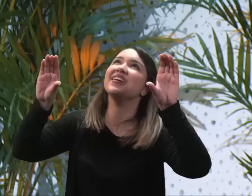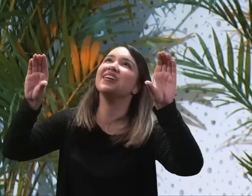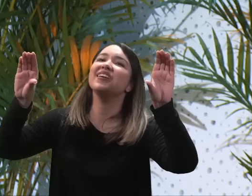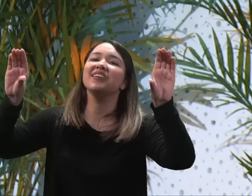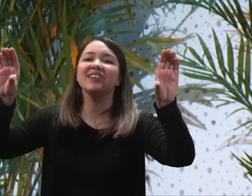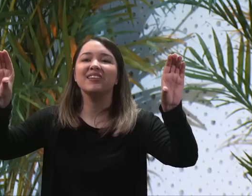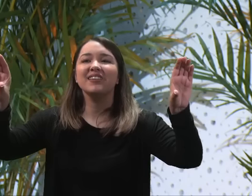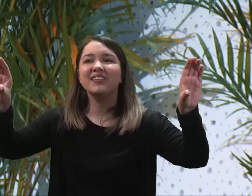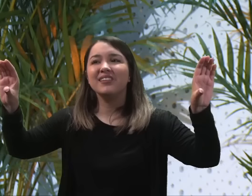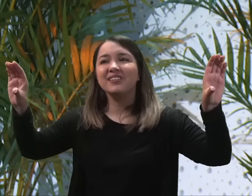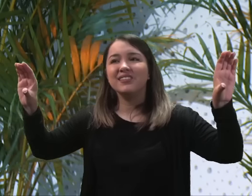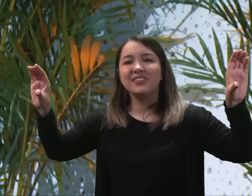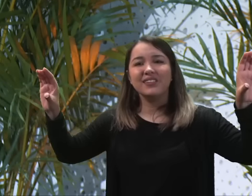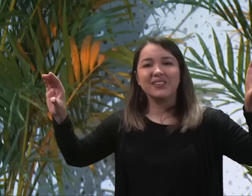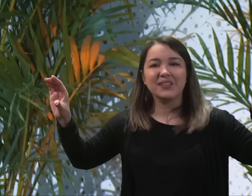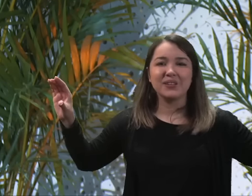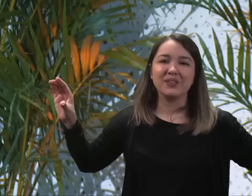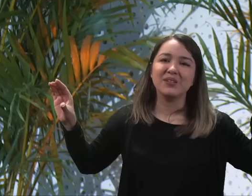céu